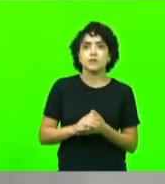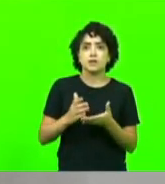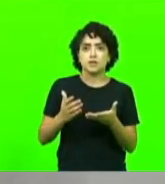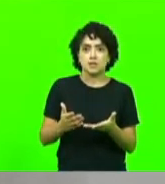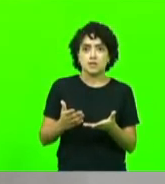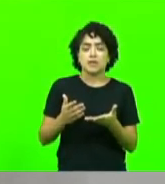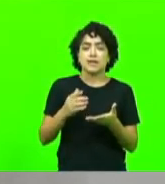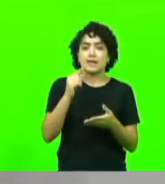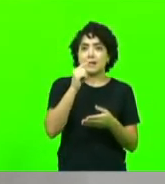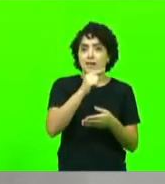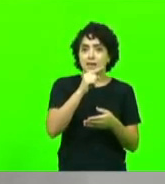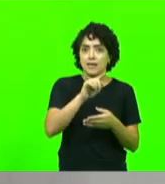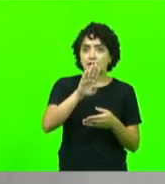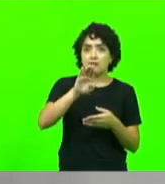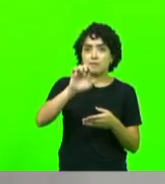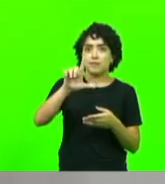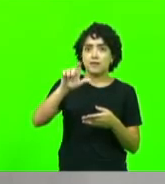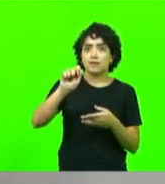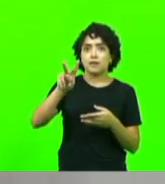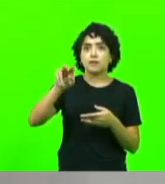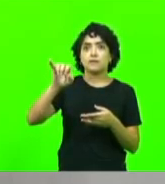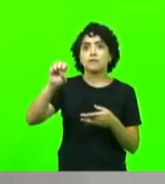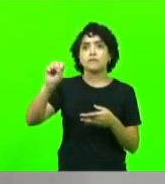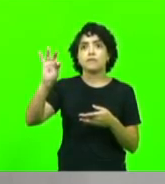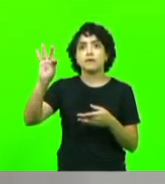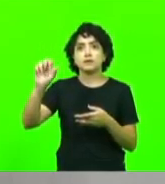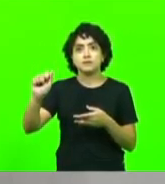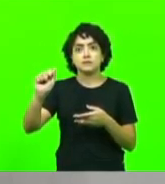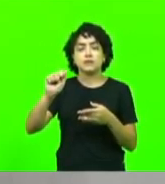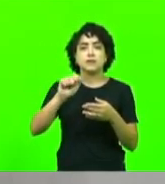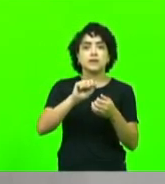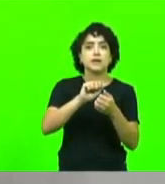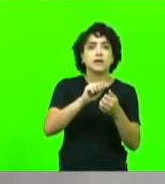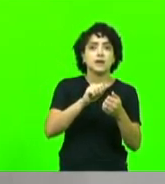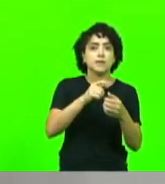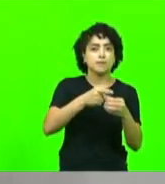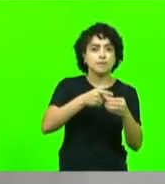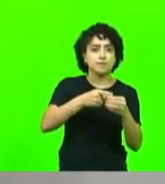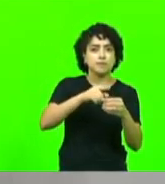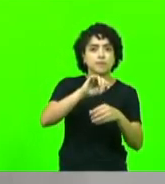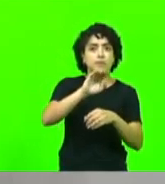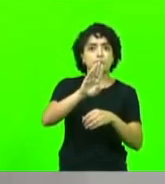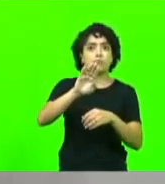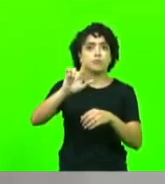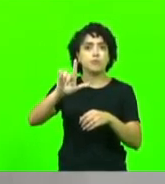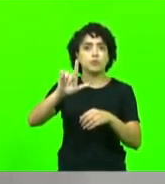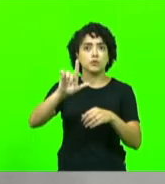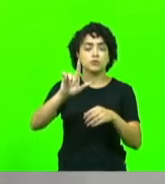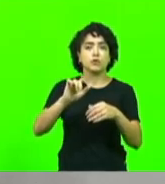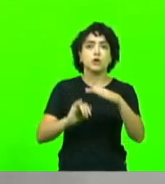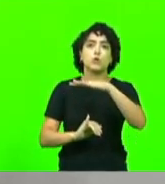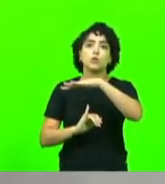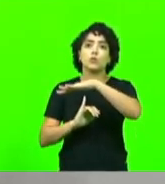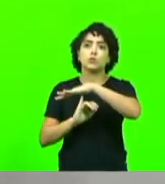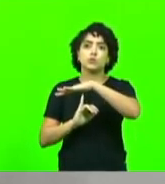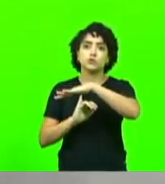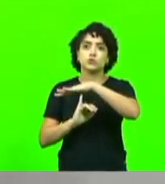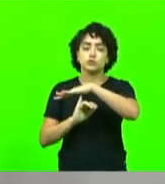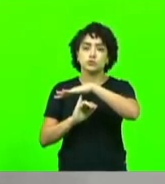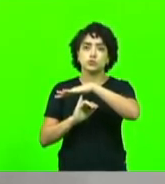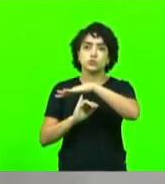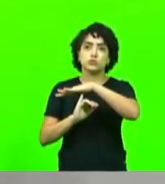Vista, que é ligada a Blumenau, nós conseguimos um Instituto Federal